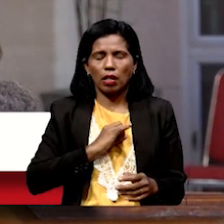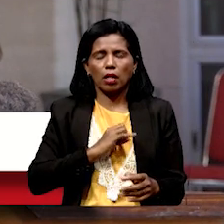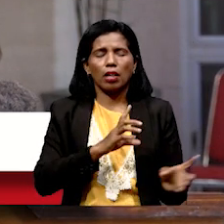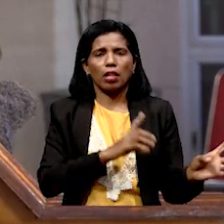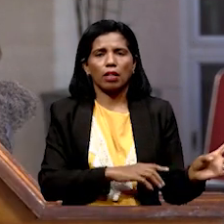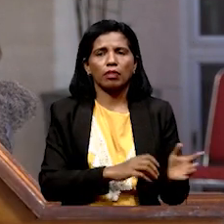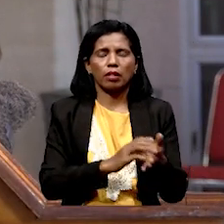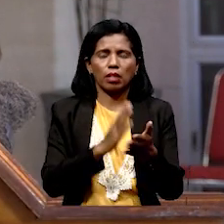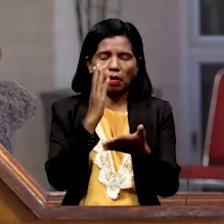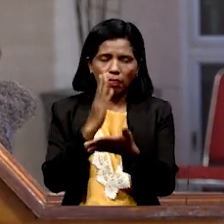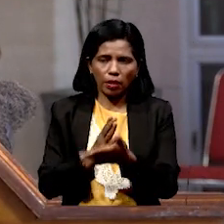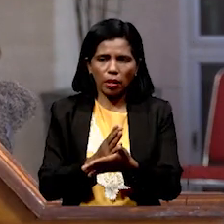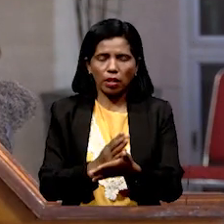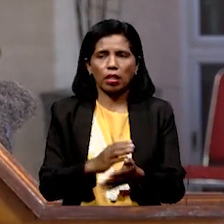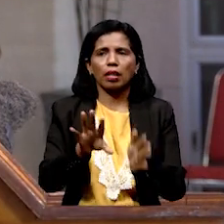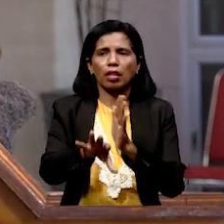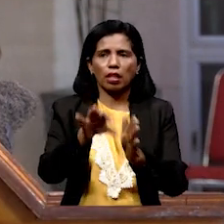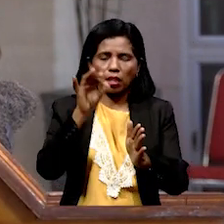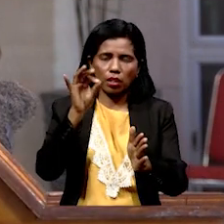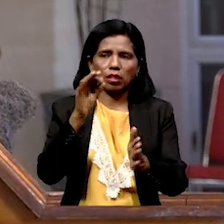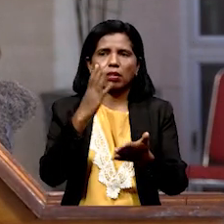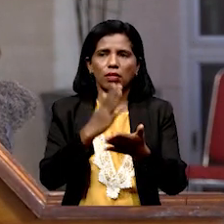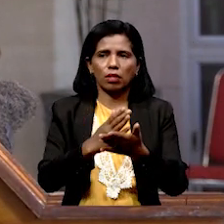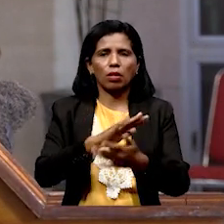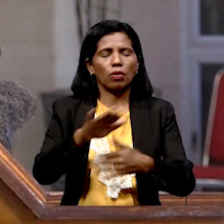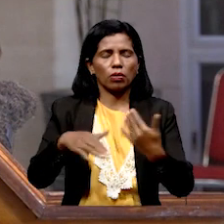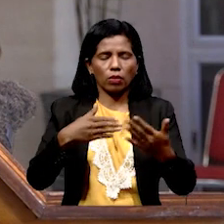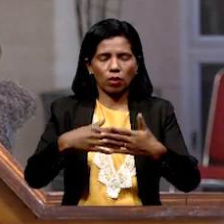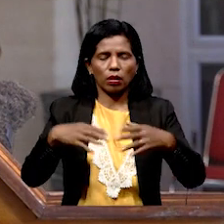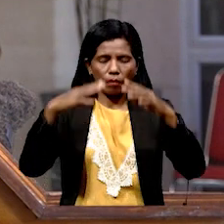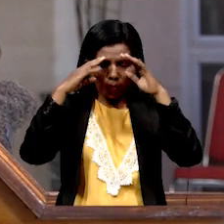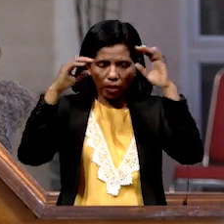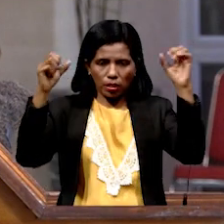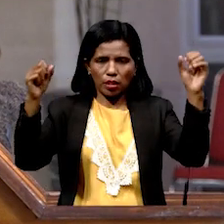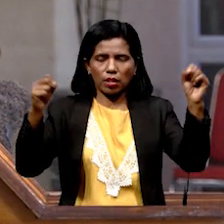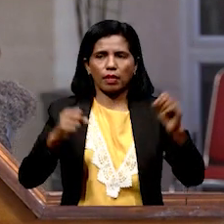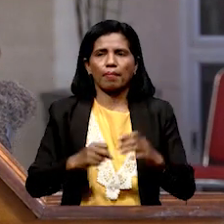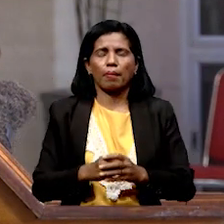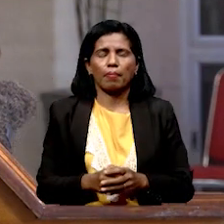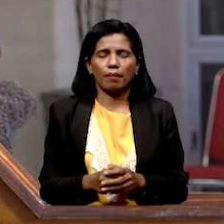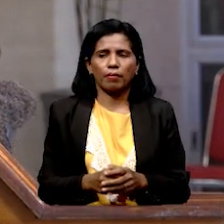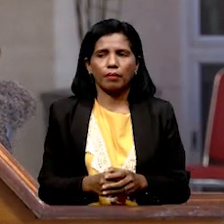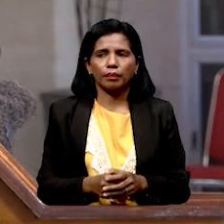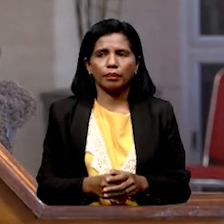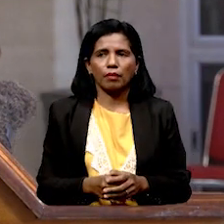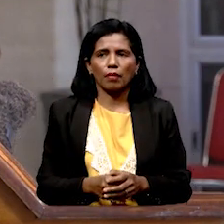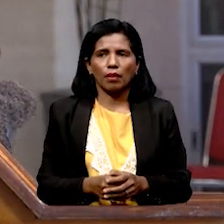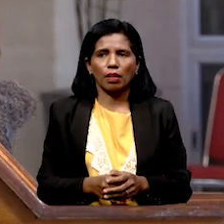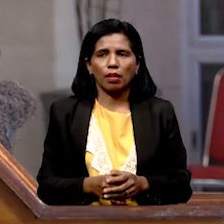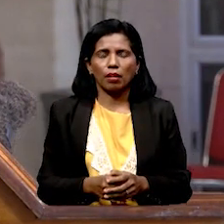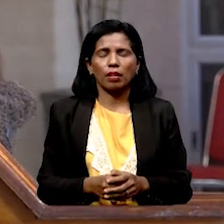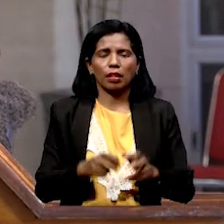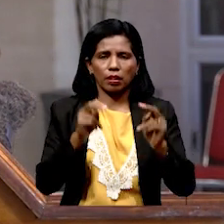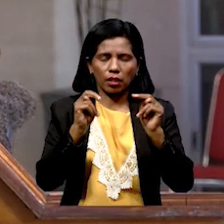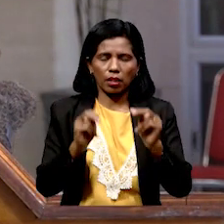a nomeação, a exoneração, com toda a competência Presidente da República ninha, e ninha tem que liu